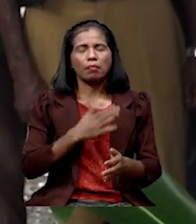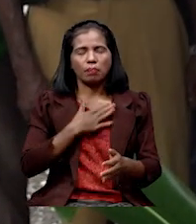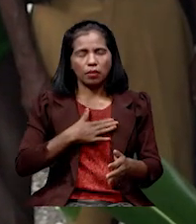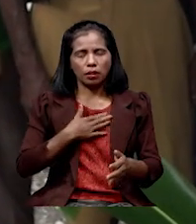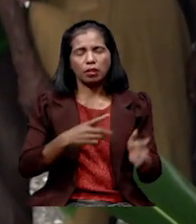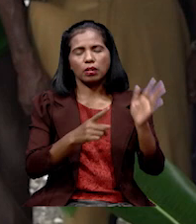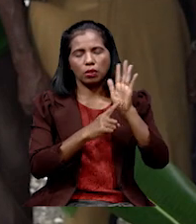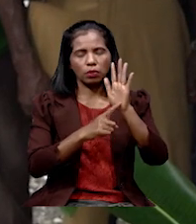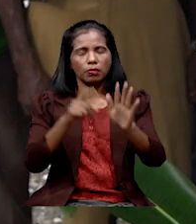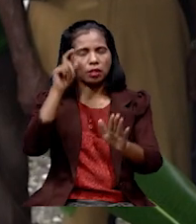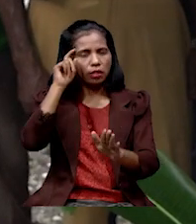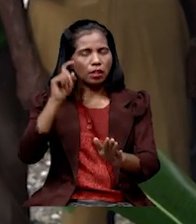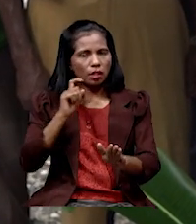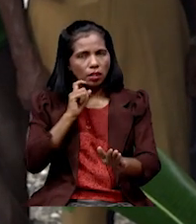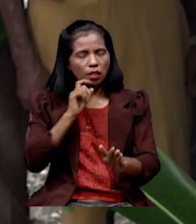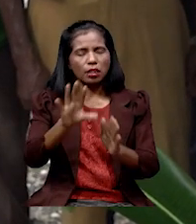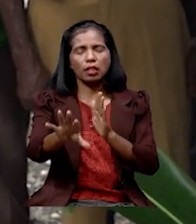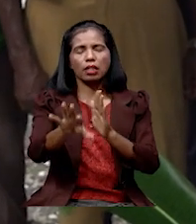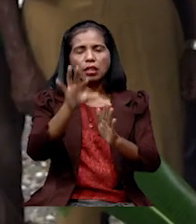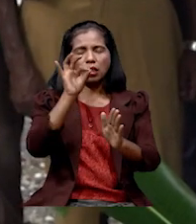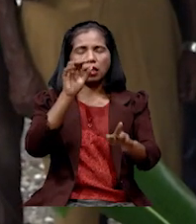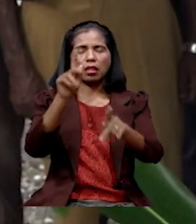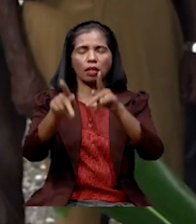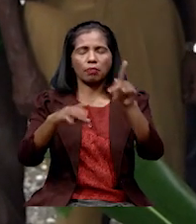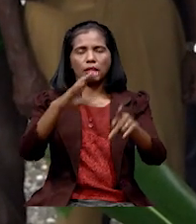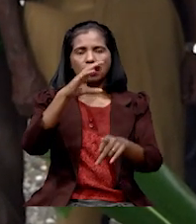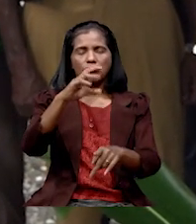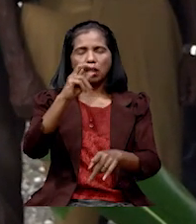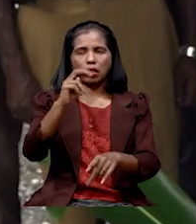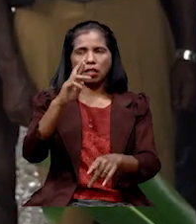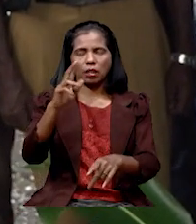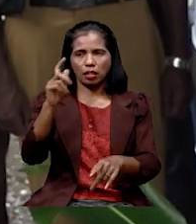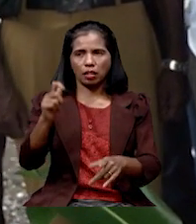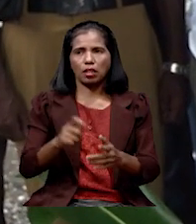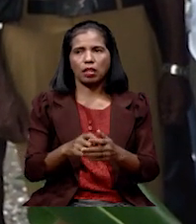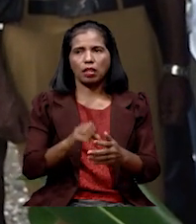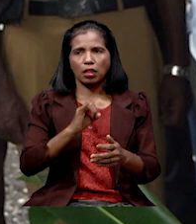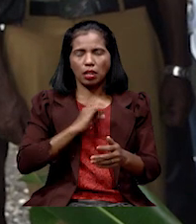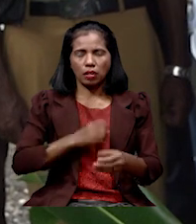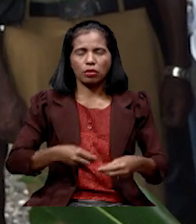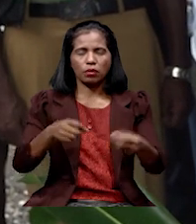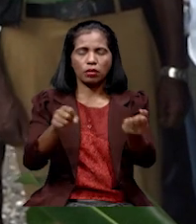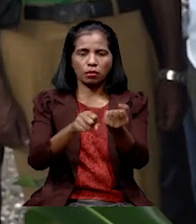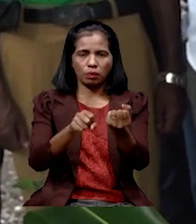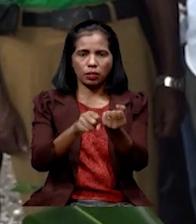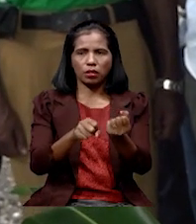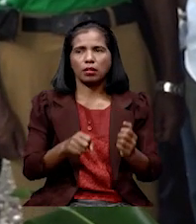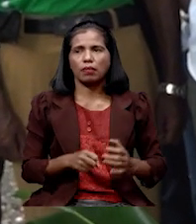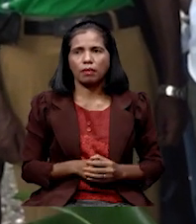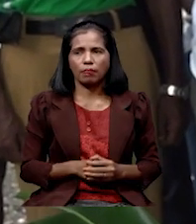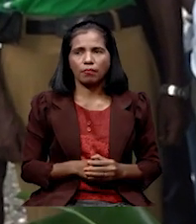bom botanana ele é maida sender tenha la e au te fo apoio. Mas